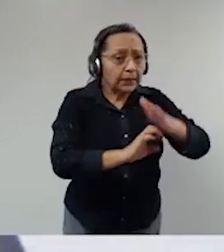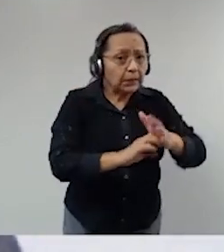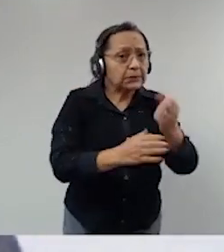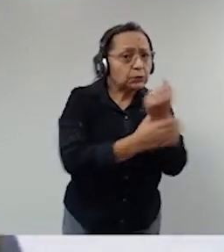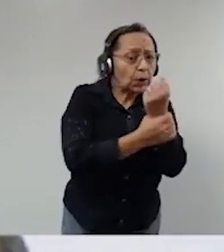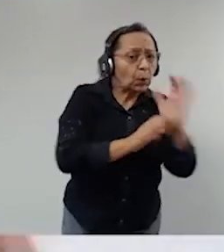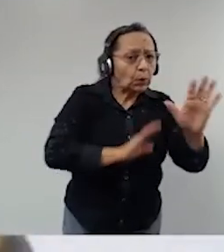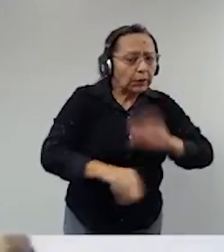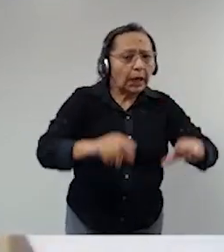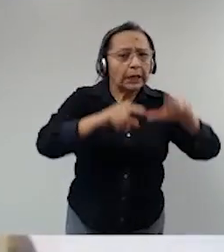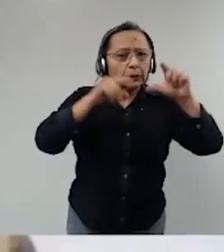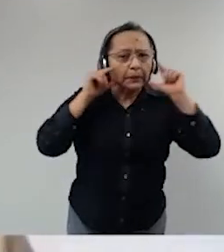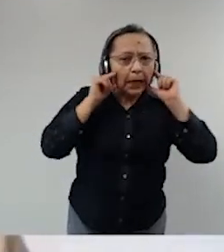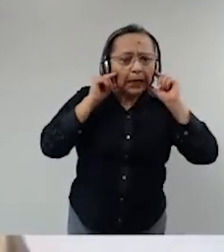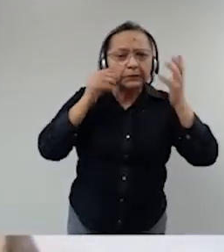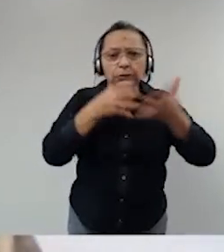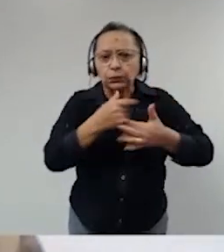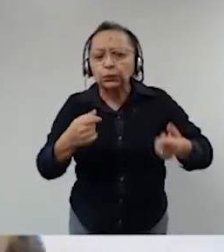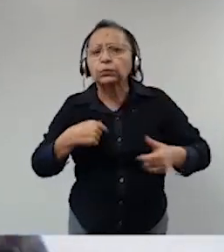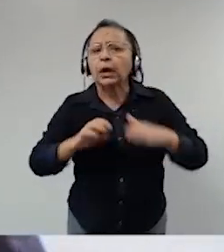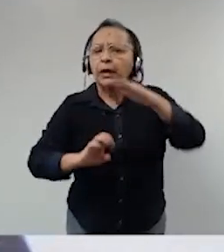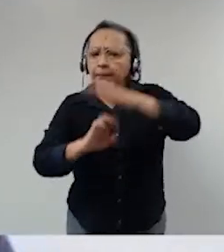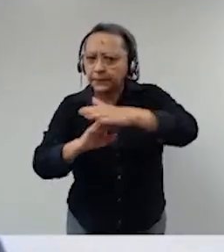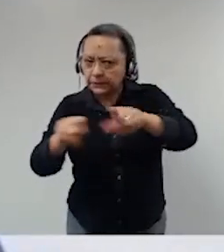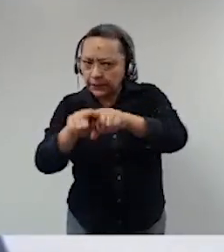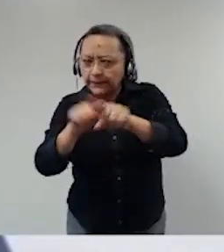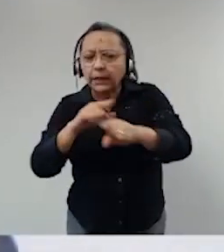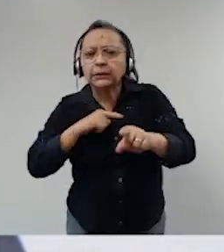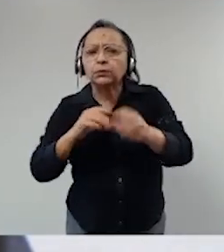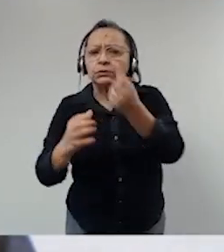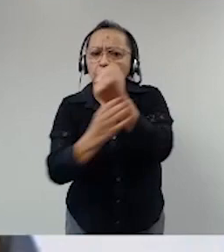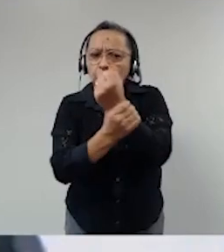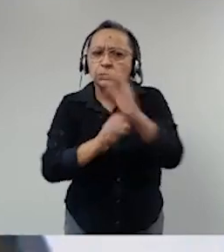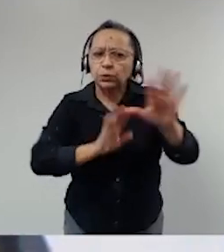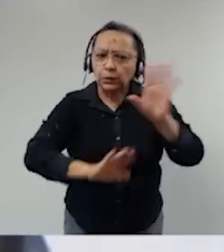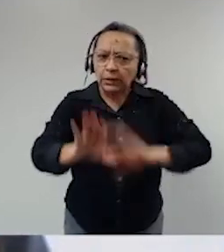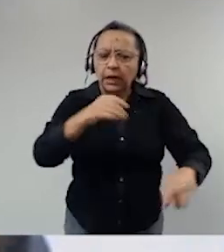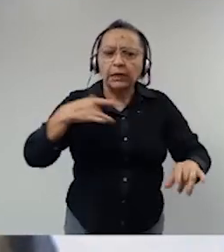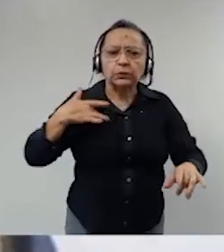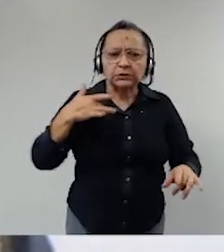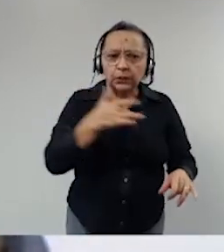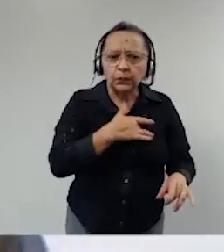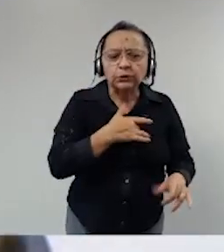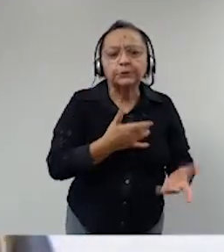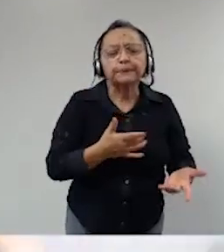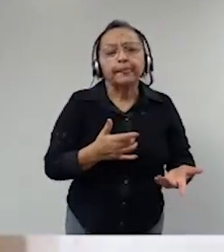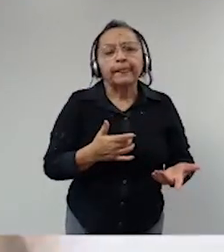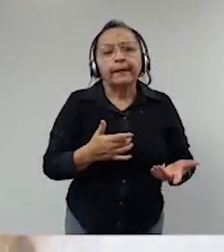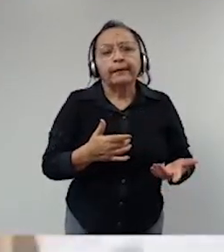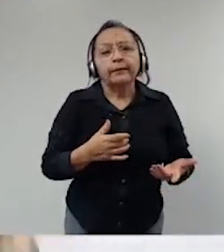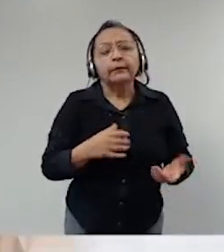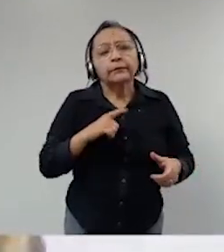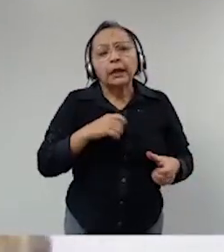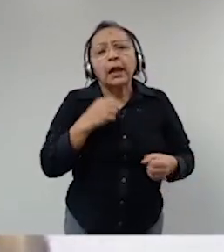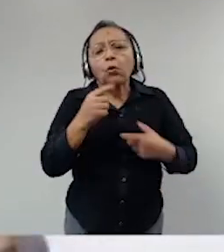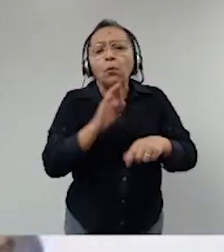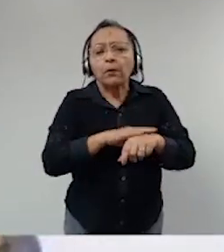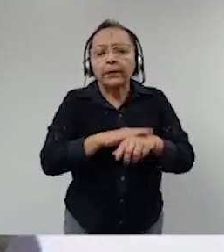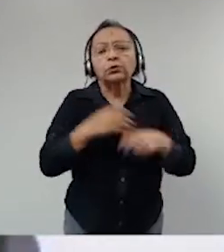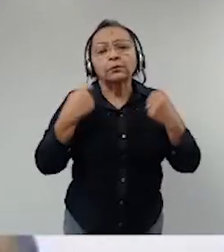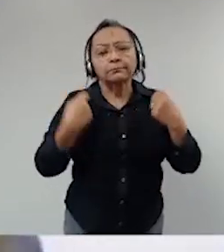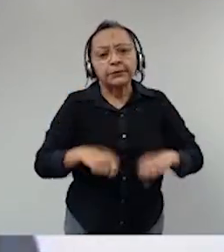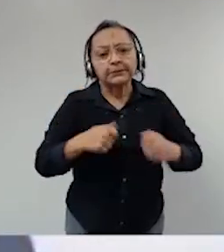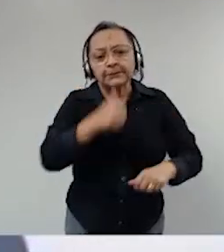possível, a empresa concedendo toda a segurança possível para esses momentos em que efetivamente é necessário estar lá, porque tem momentos em que é